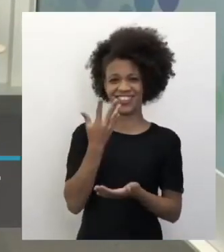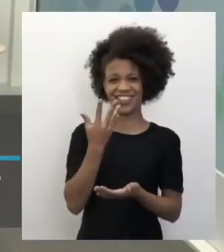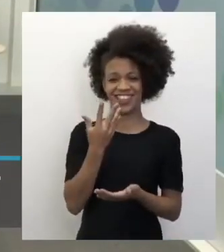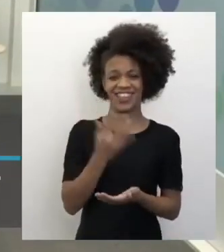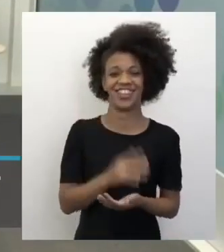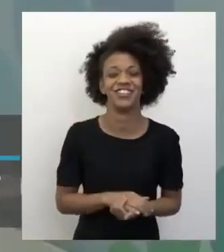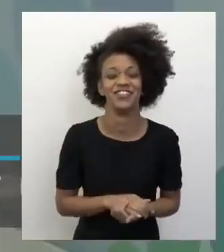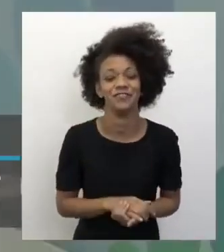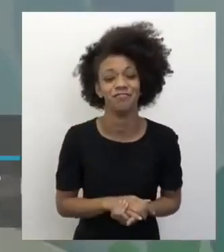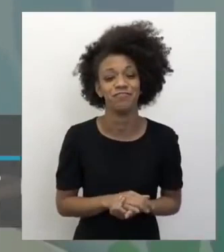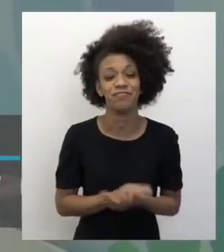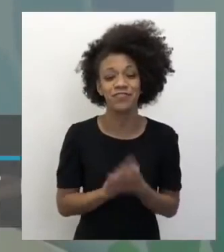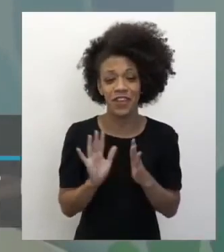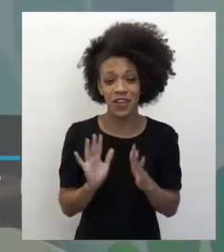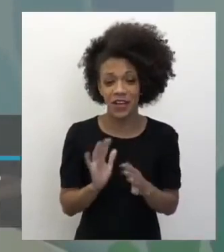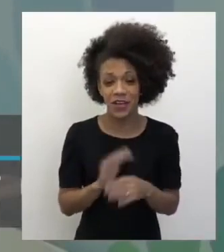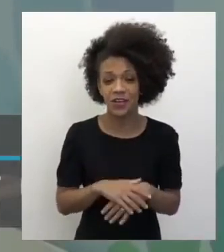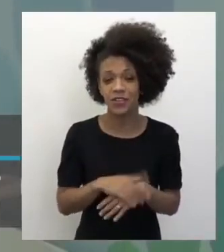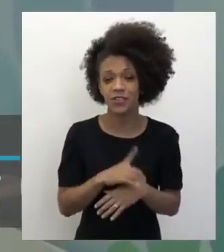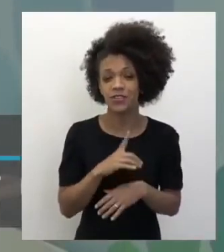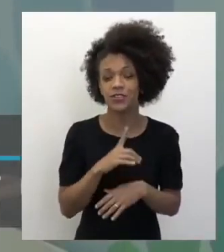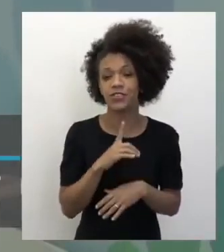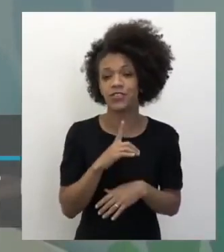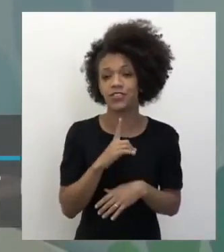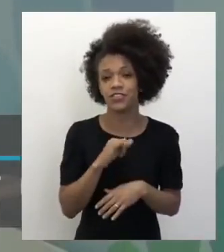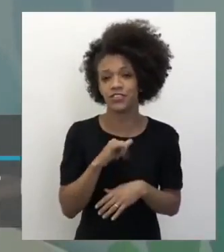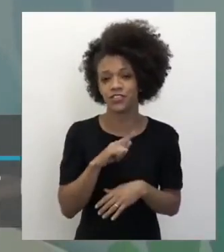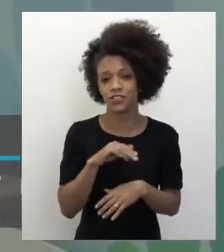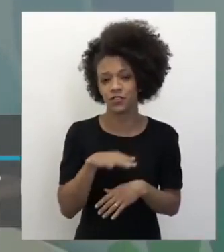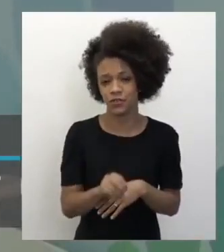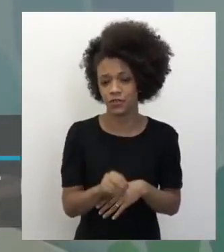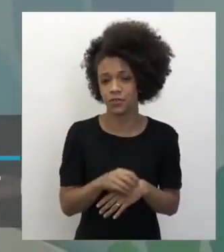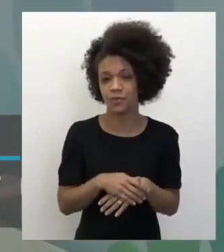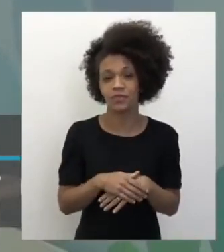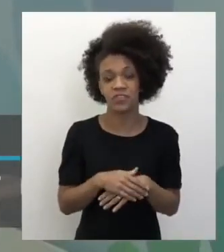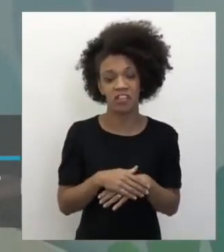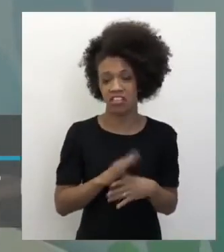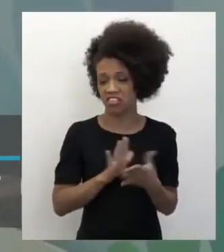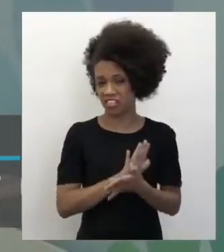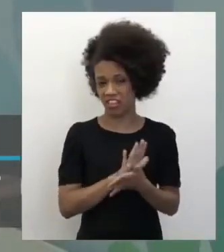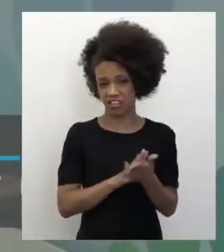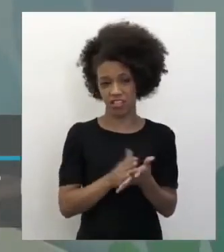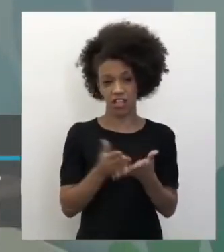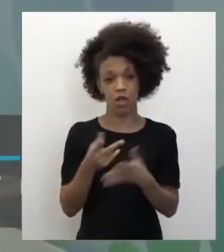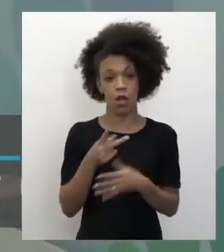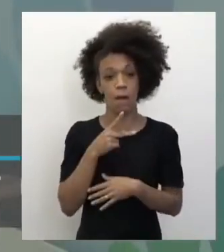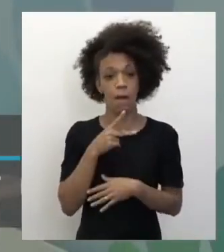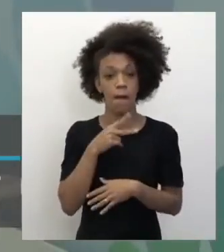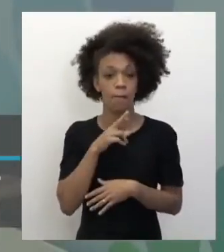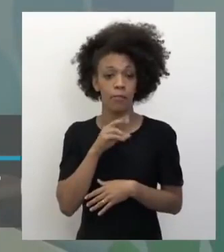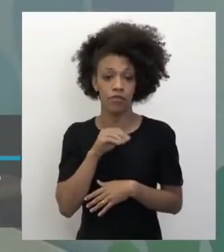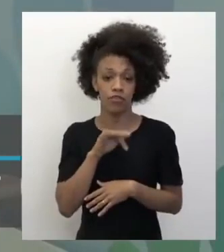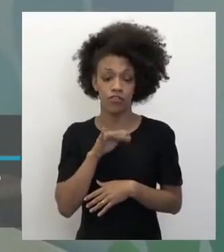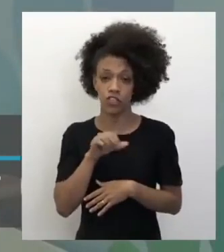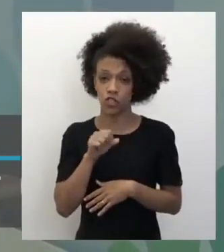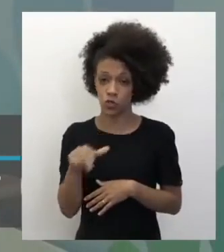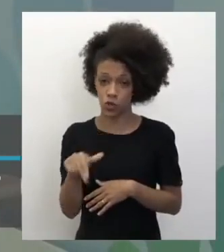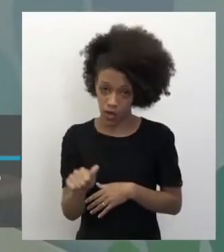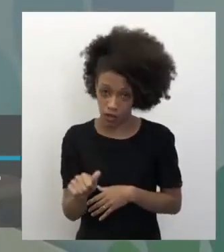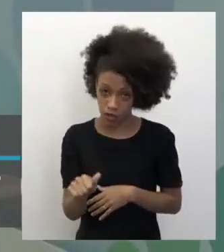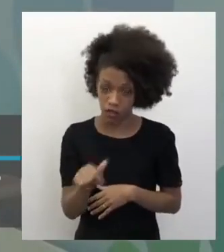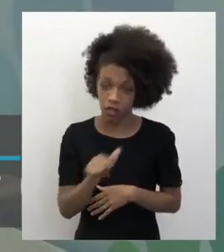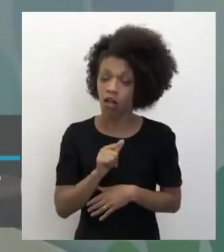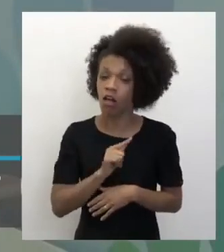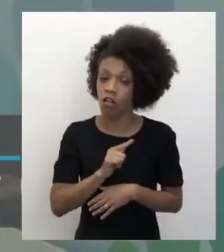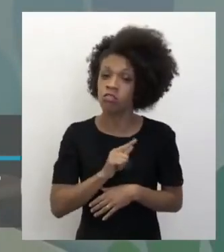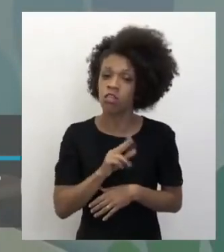só, Andréia, o Diogo Ribeiro. Eu não sou nenhum. Eu sou do Team Professora Tem Nome. Aí ele fala, Sim, tinha